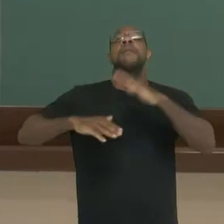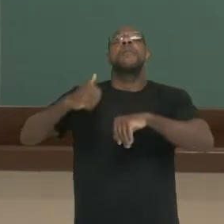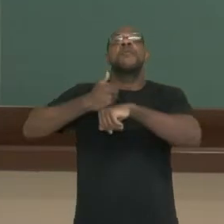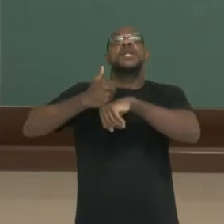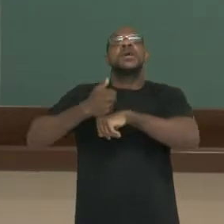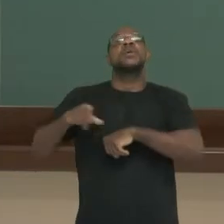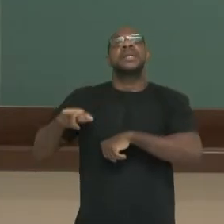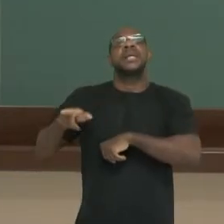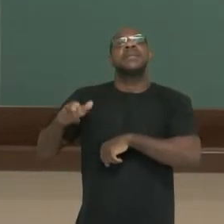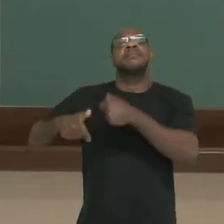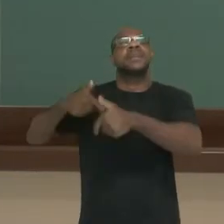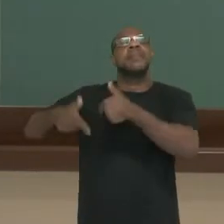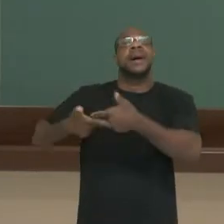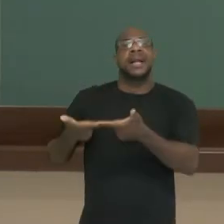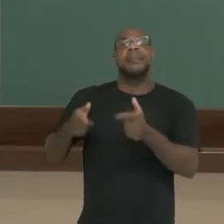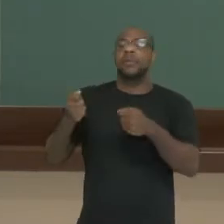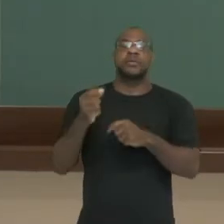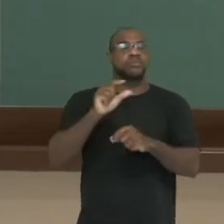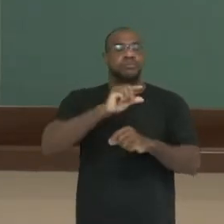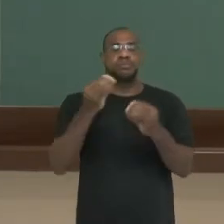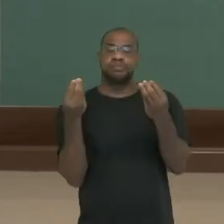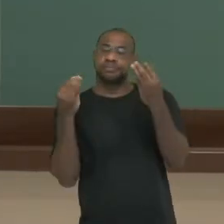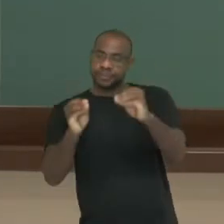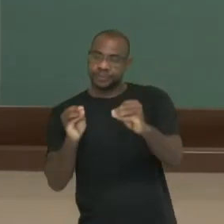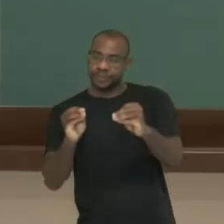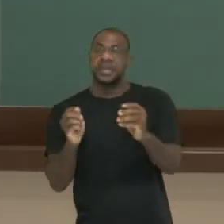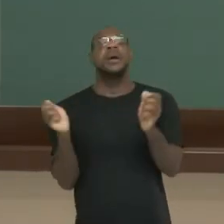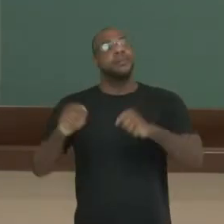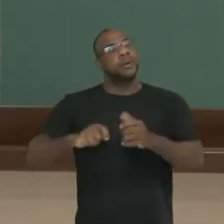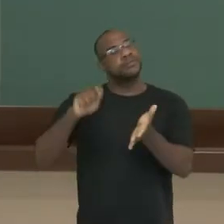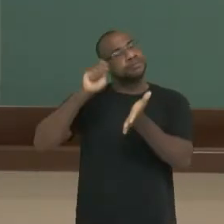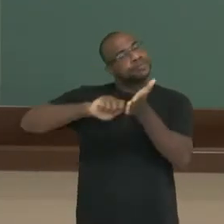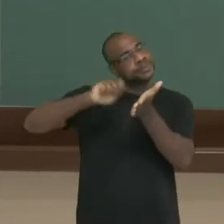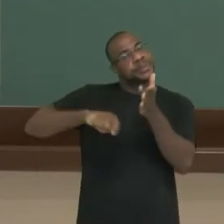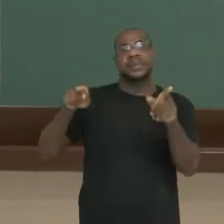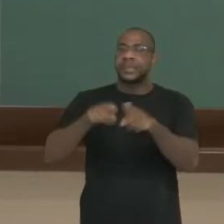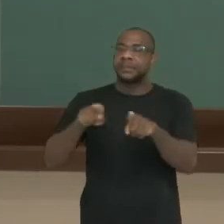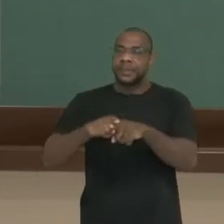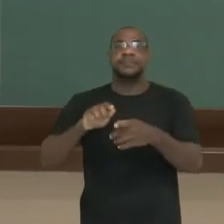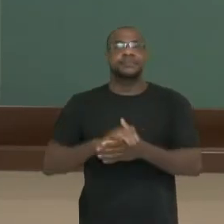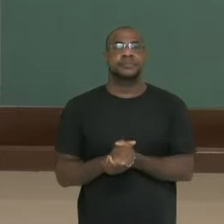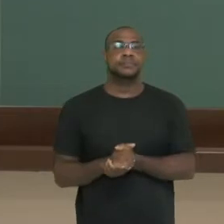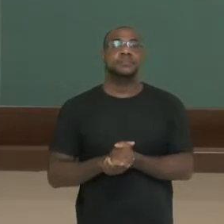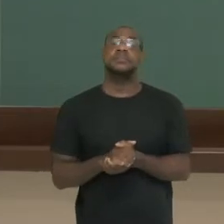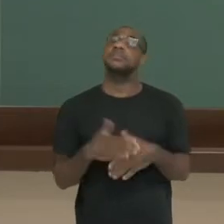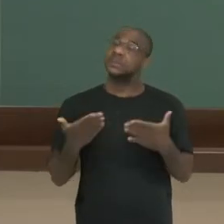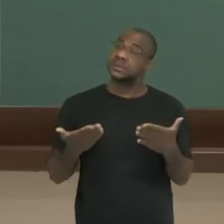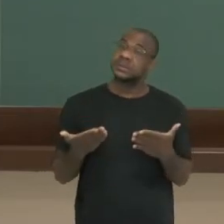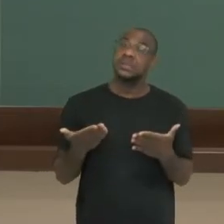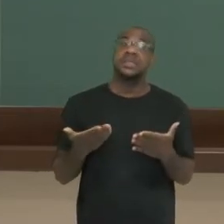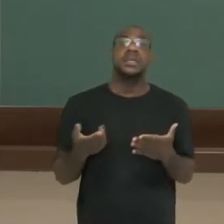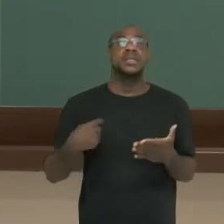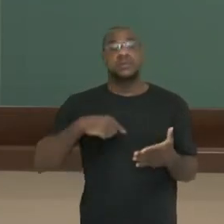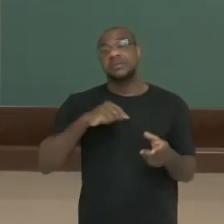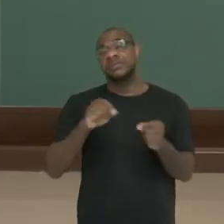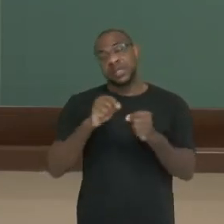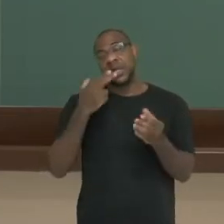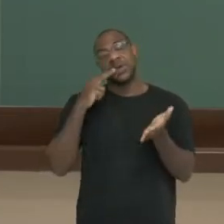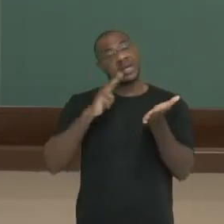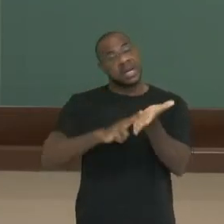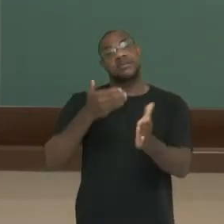formas cordiais, diplomáticas de se reportar a alguém que a gente não conhece e, como estamos produzindo uma carta